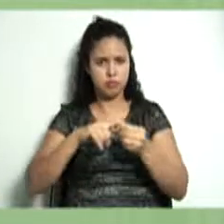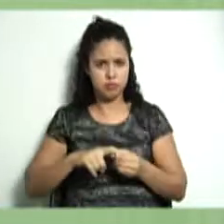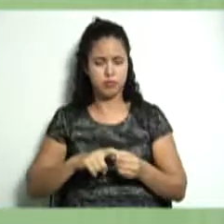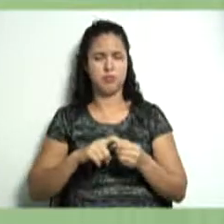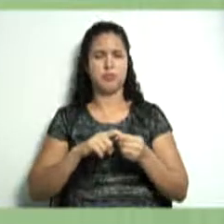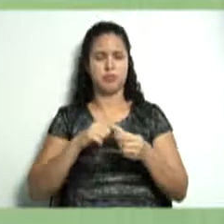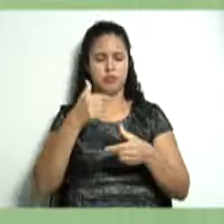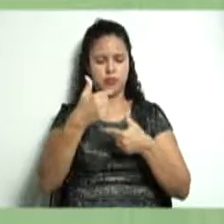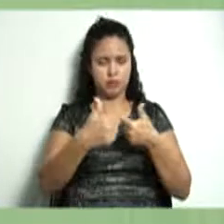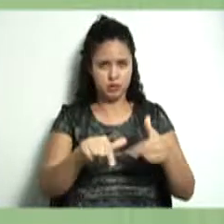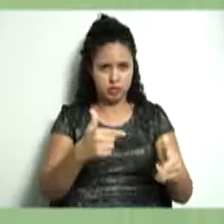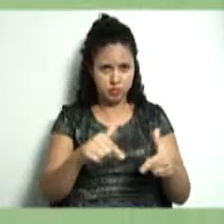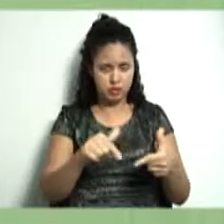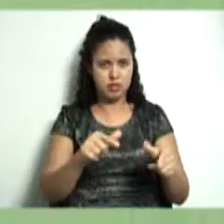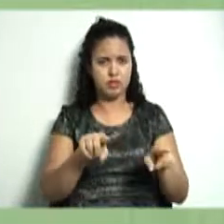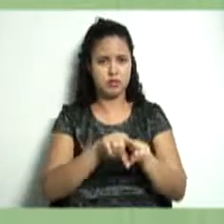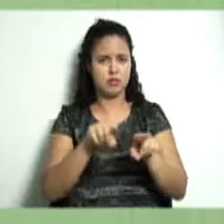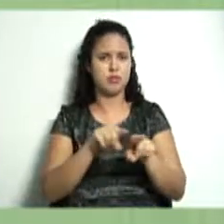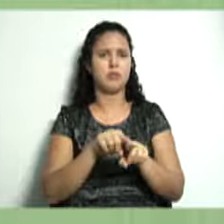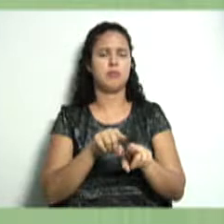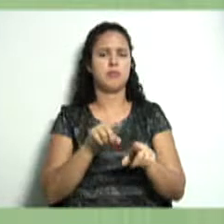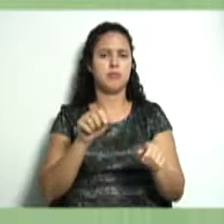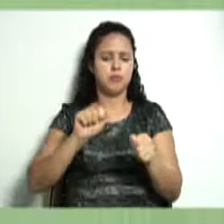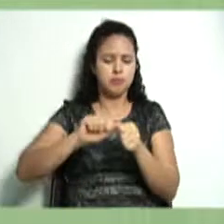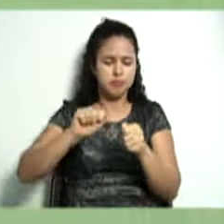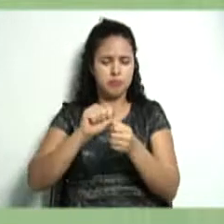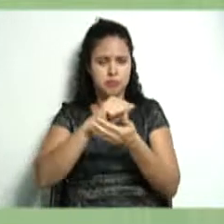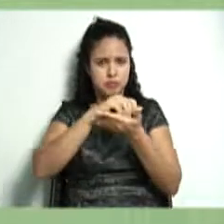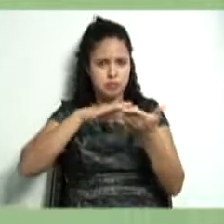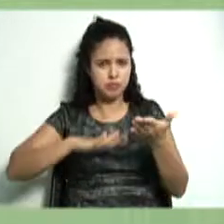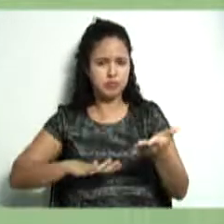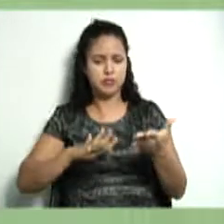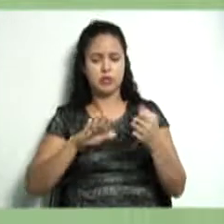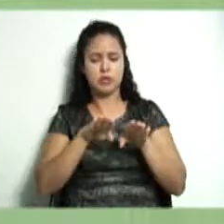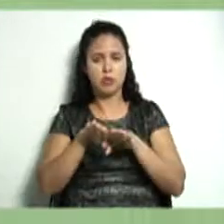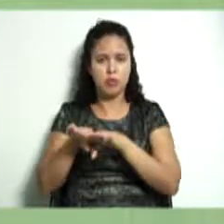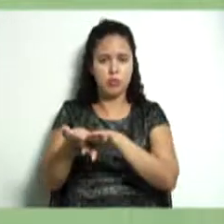para o exercício de uma atividade comum,